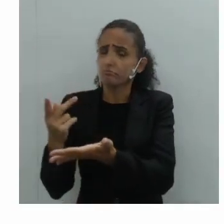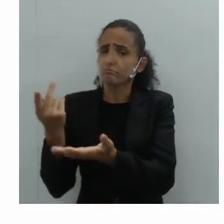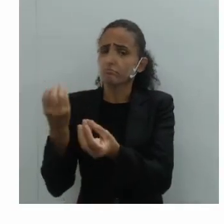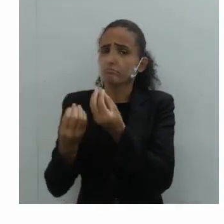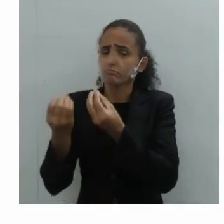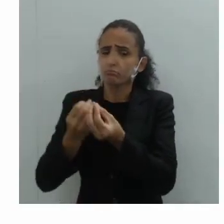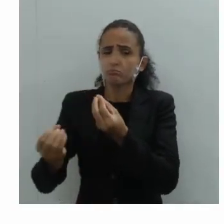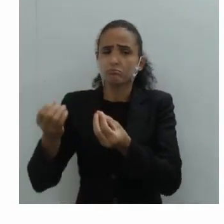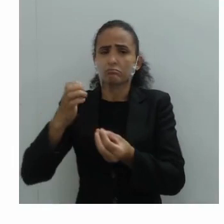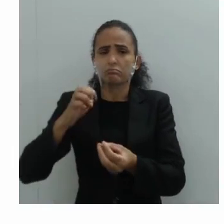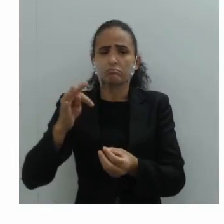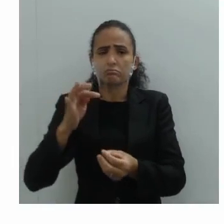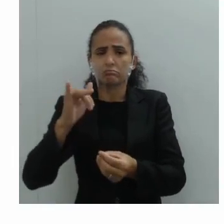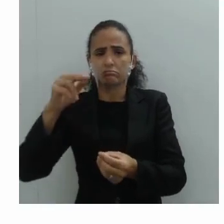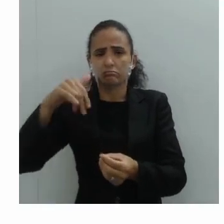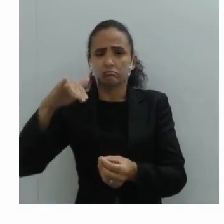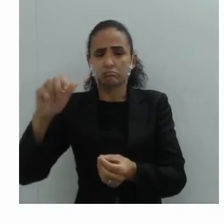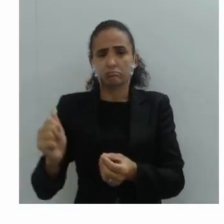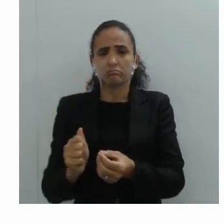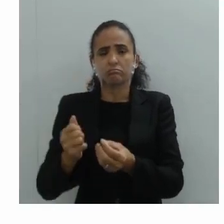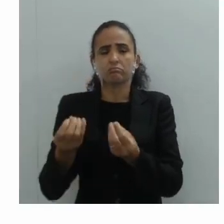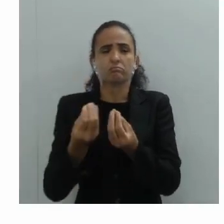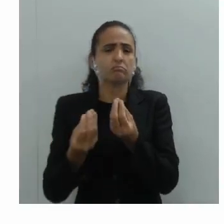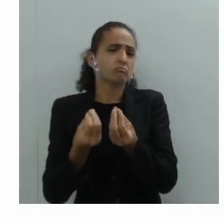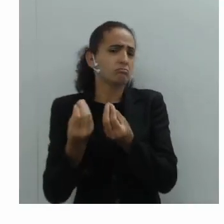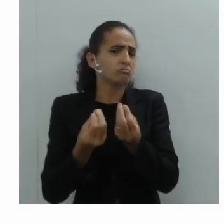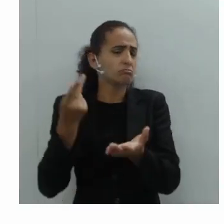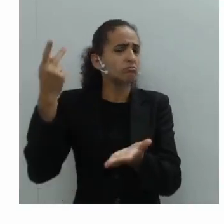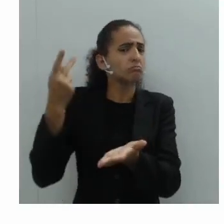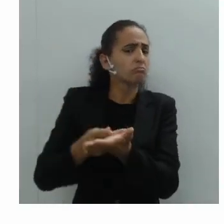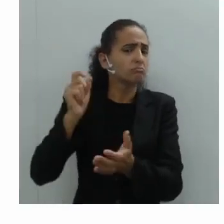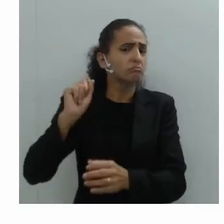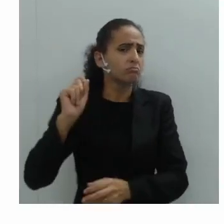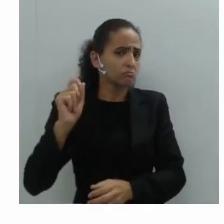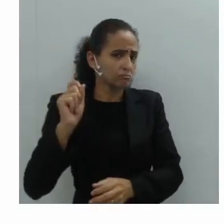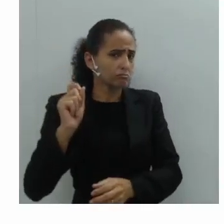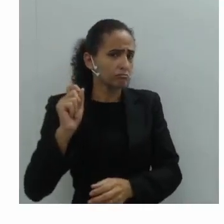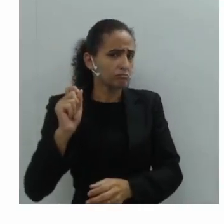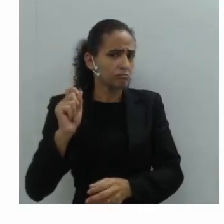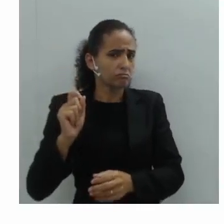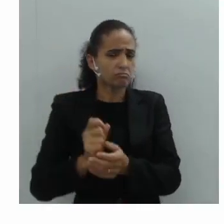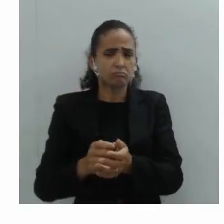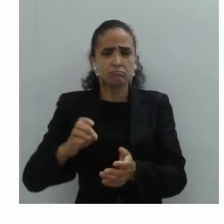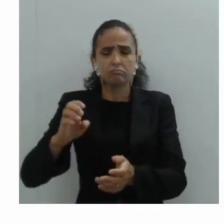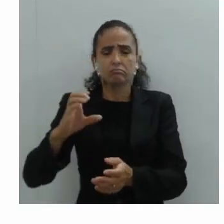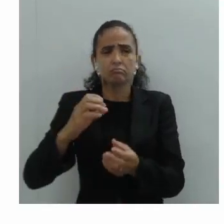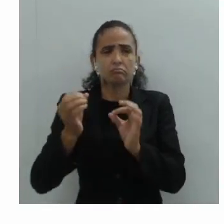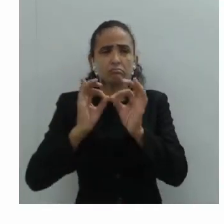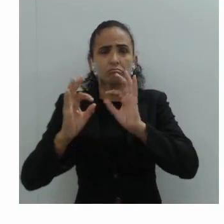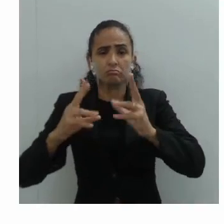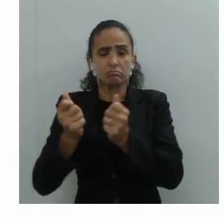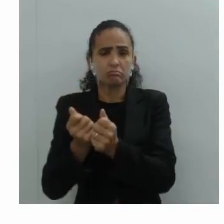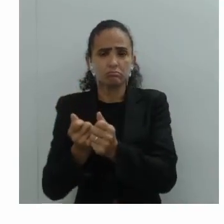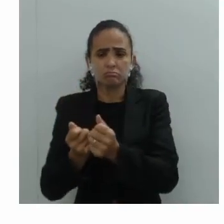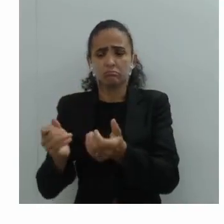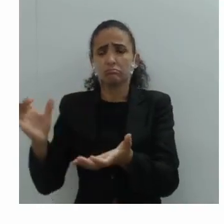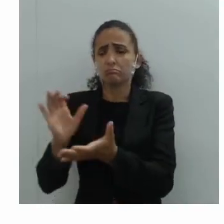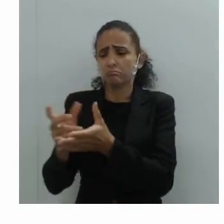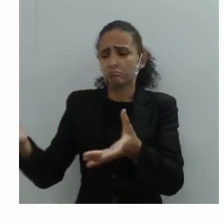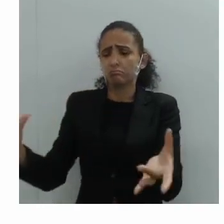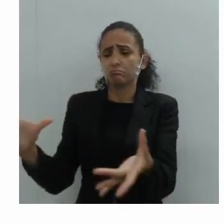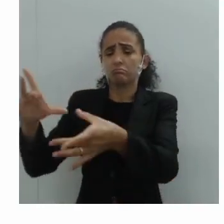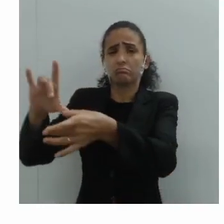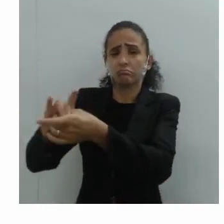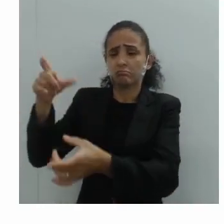sobre etnia, certo? Nacionalidade. Escutem só, é a escória do casamento por interesse. Isso